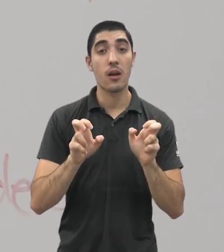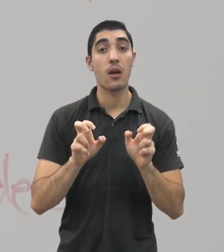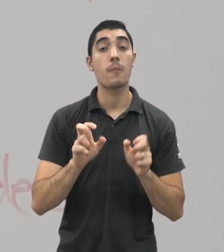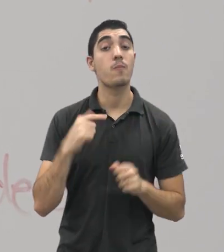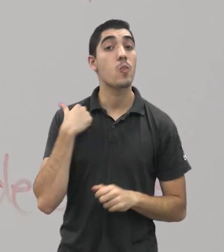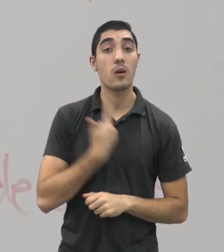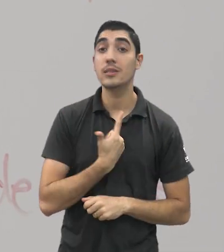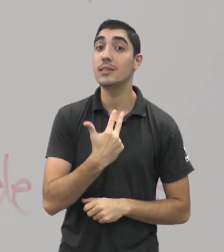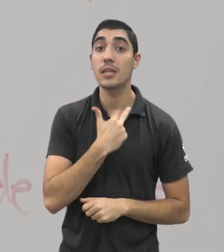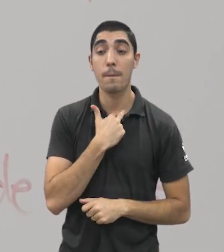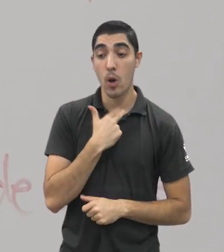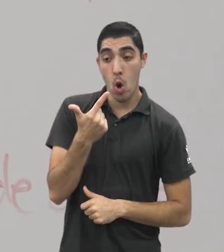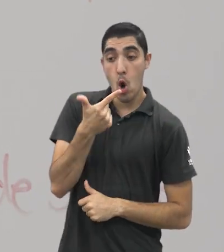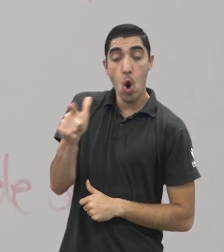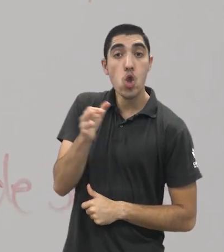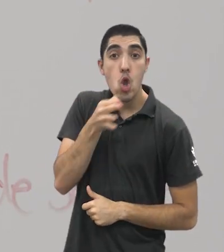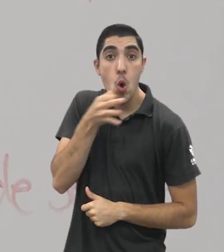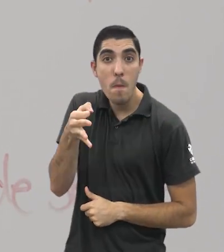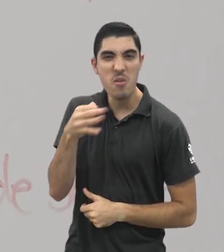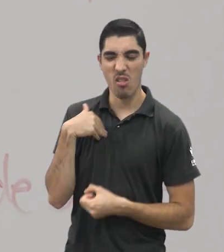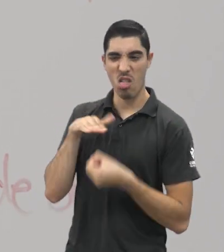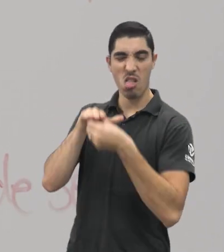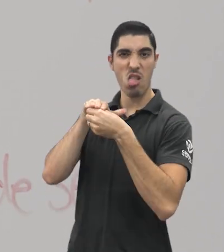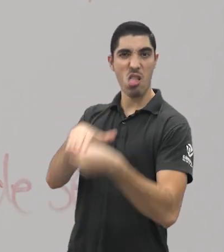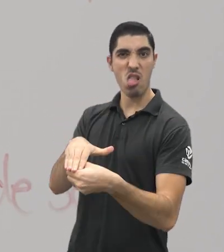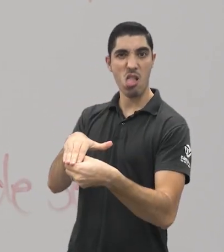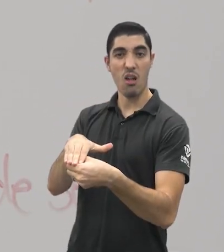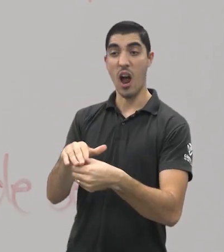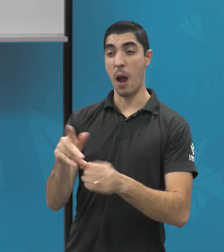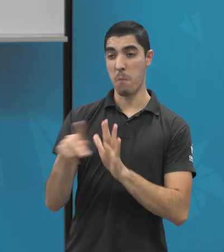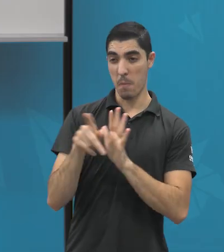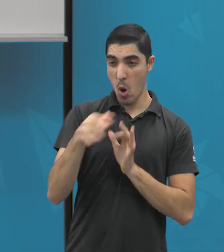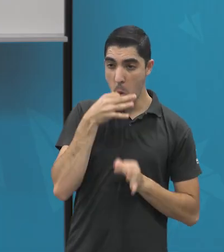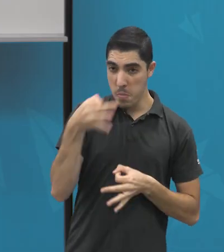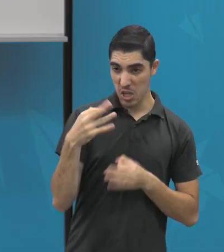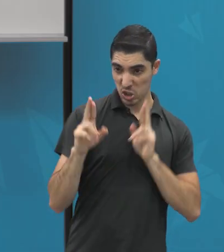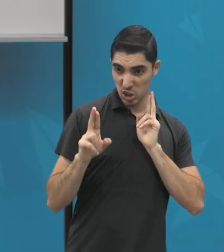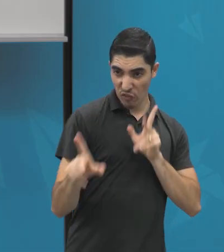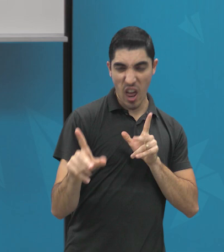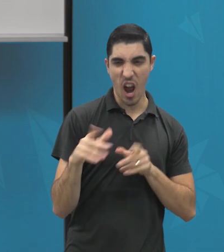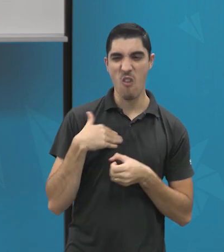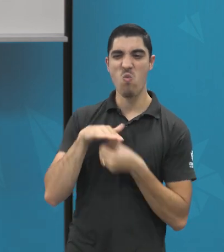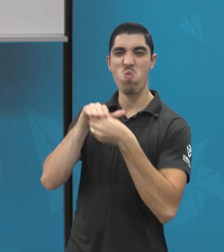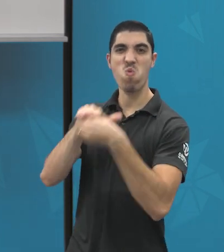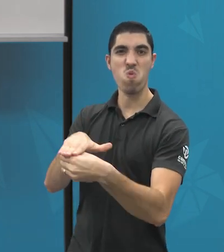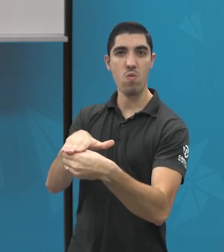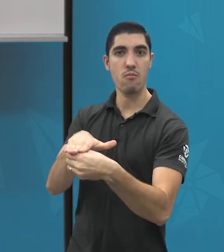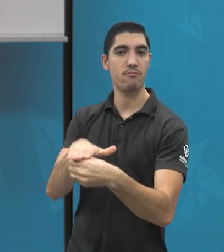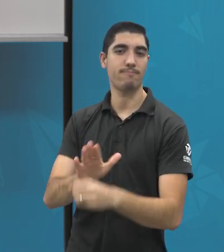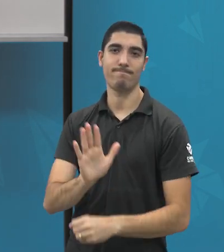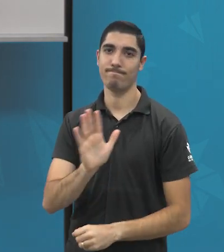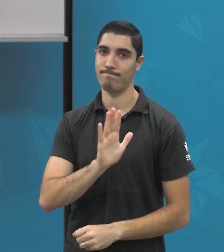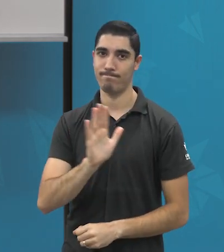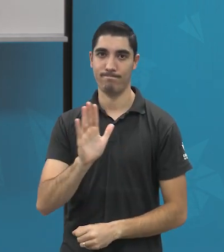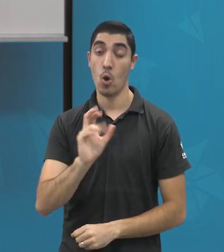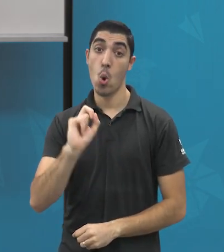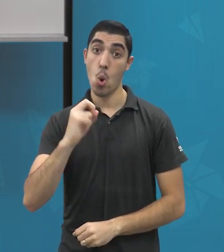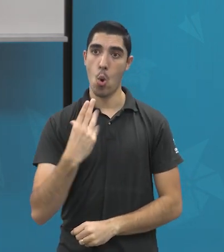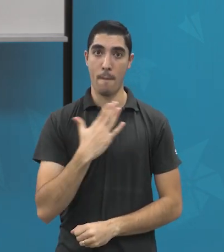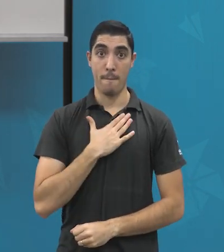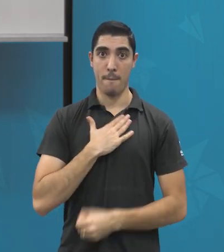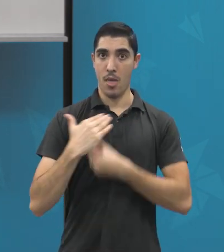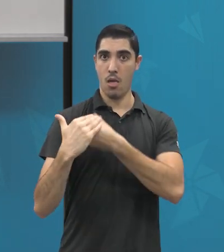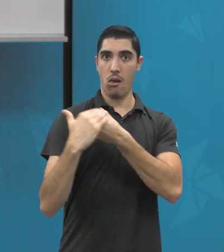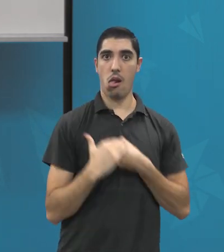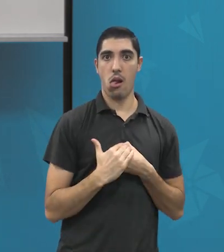silenciar opiniões diversas das nossas. As nossas opiniões, de alguma forma, mexem com